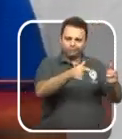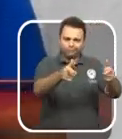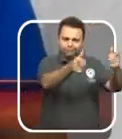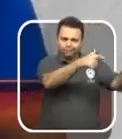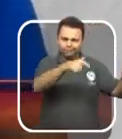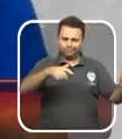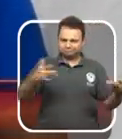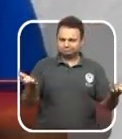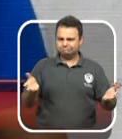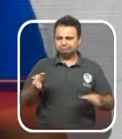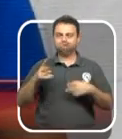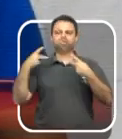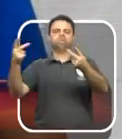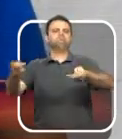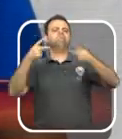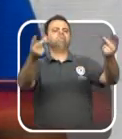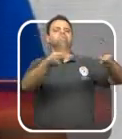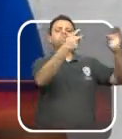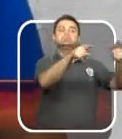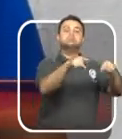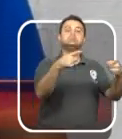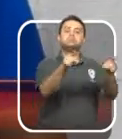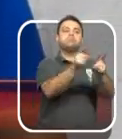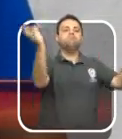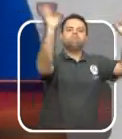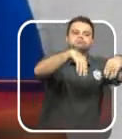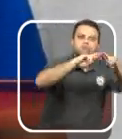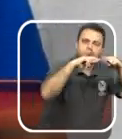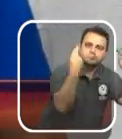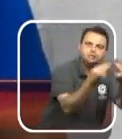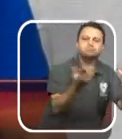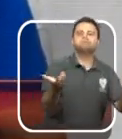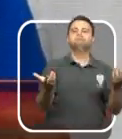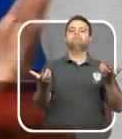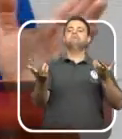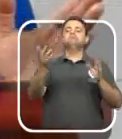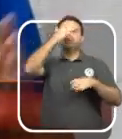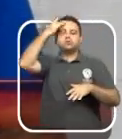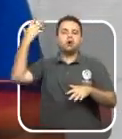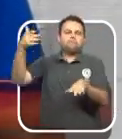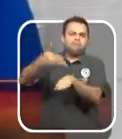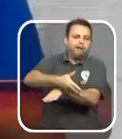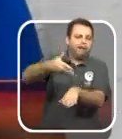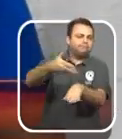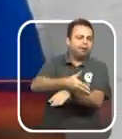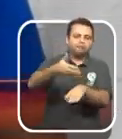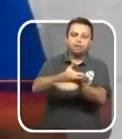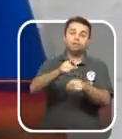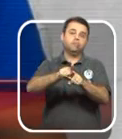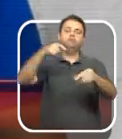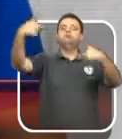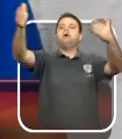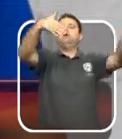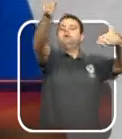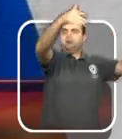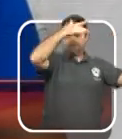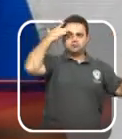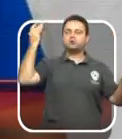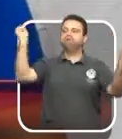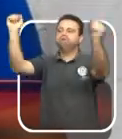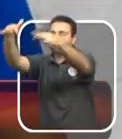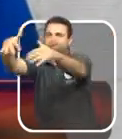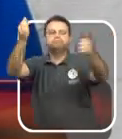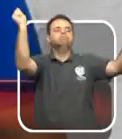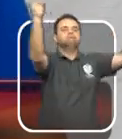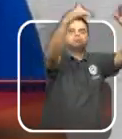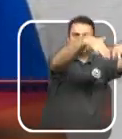Então foram realmente muitas audiências onde a população participou aqui na Câmara e fora. Esse era o